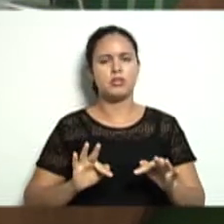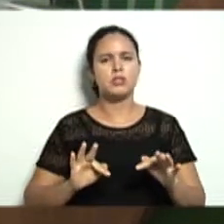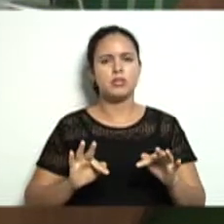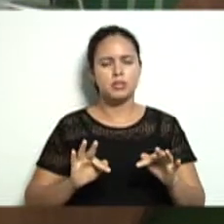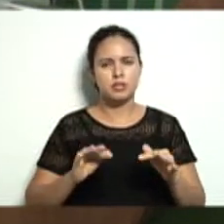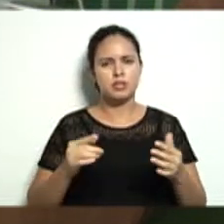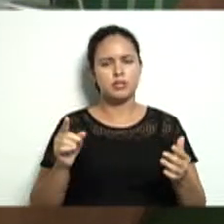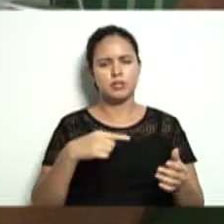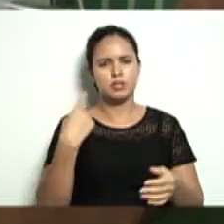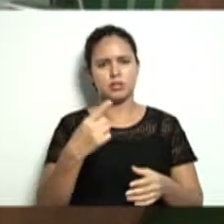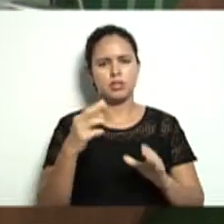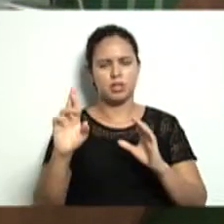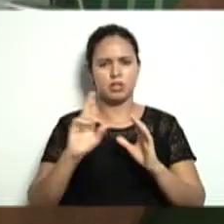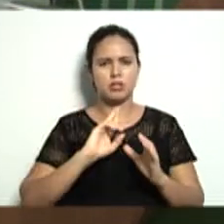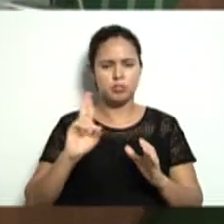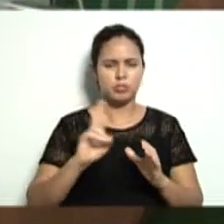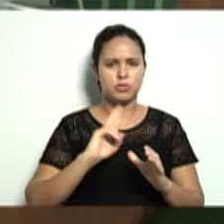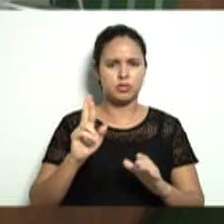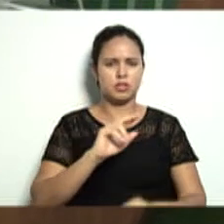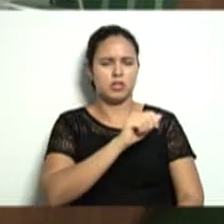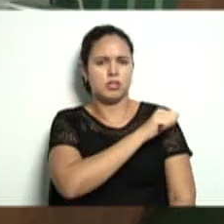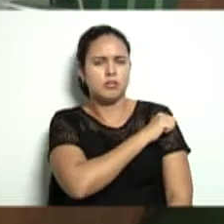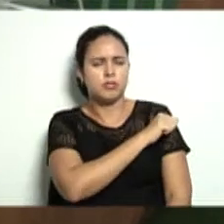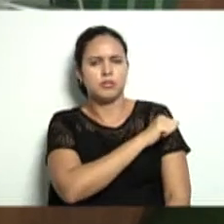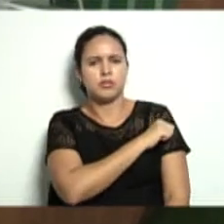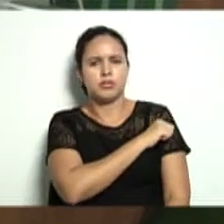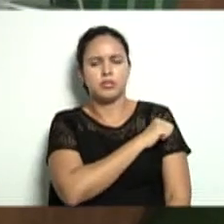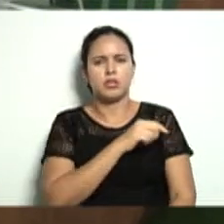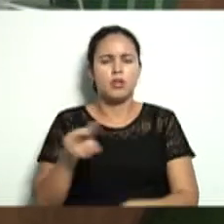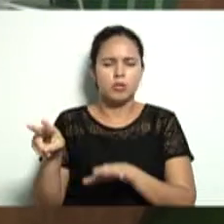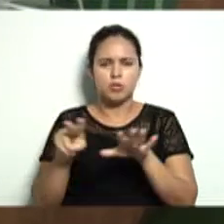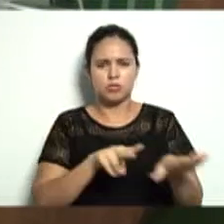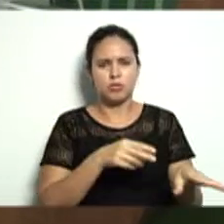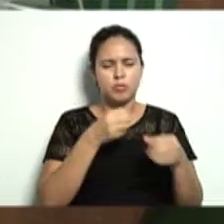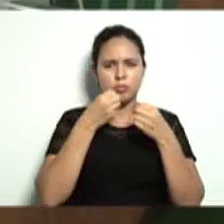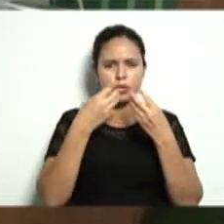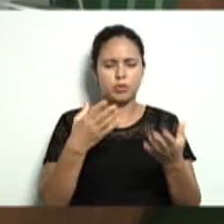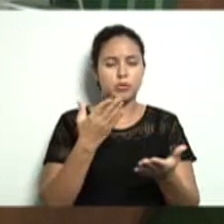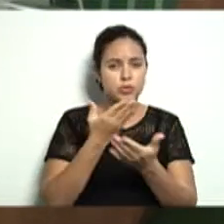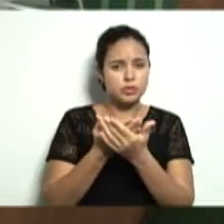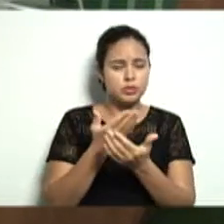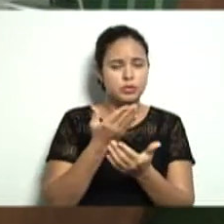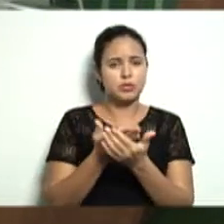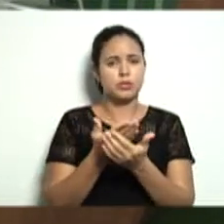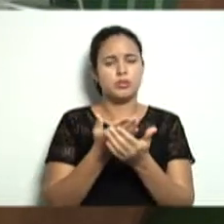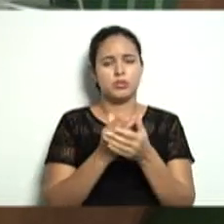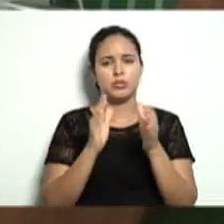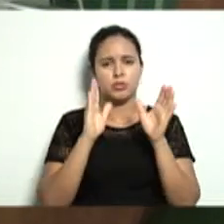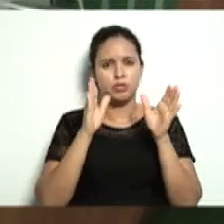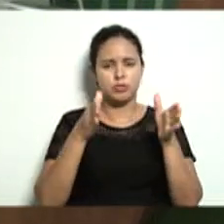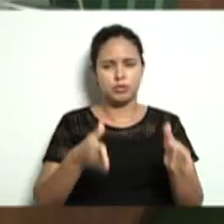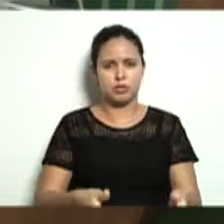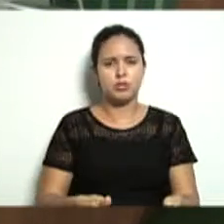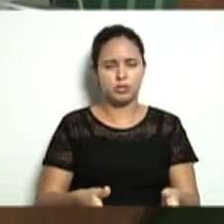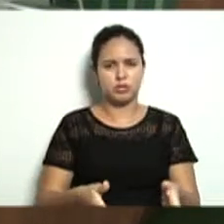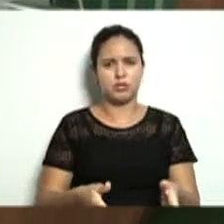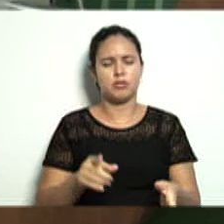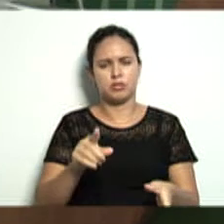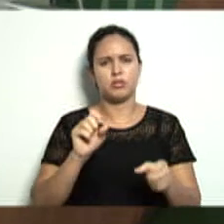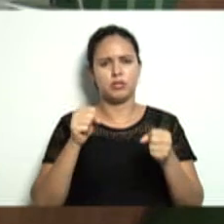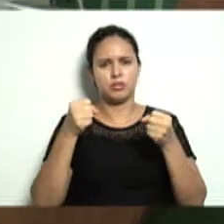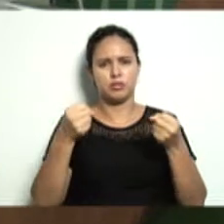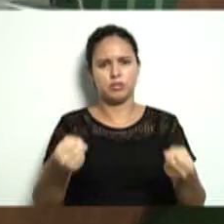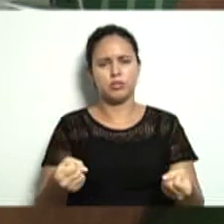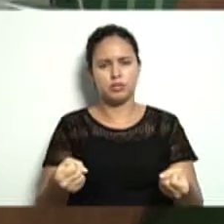de vocês. Desejamos uma ótima semana de estudos para vocês, porque nós sabemos que vocês vão se dedicar